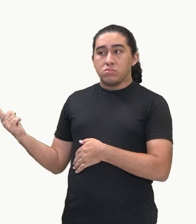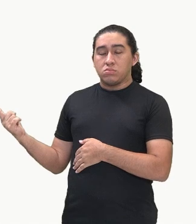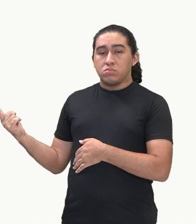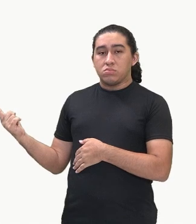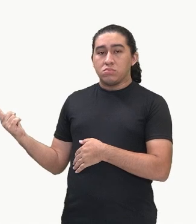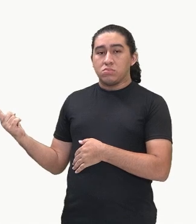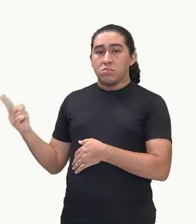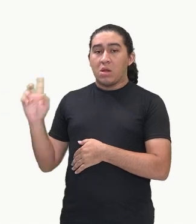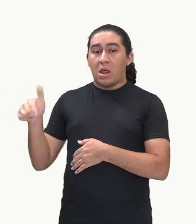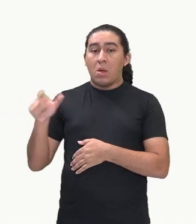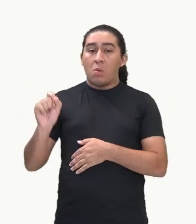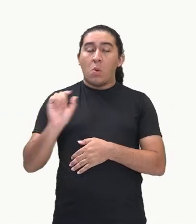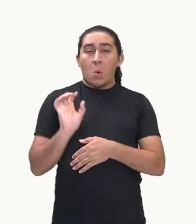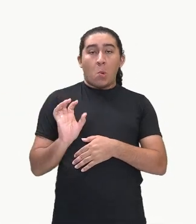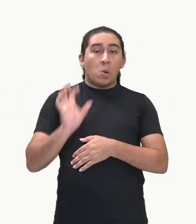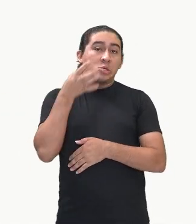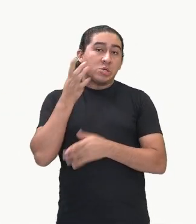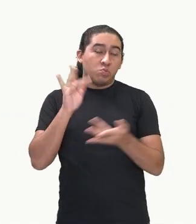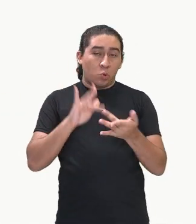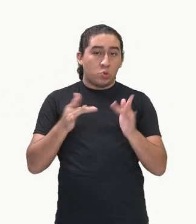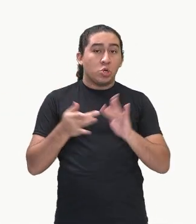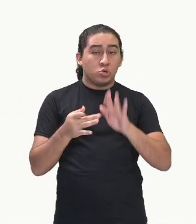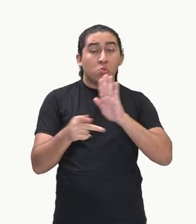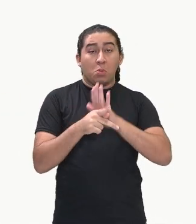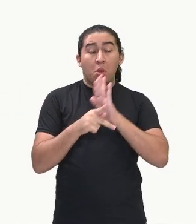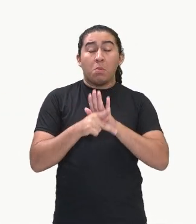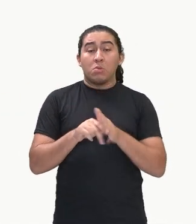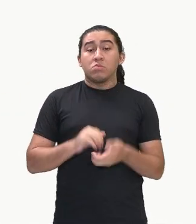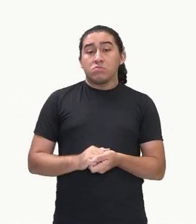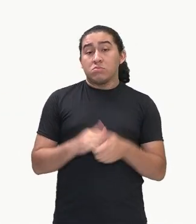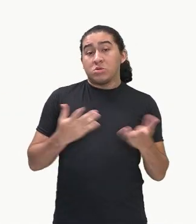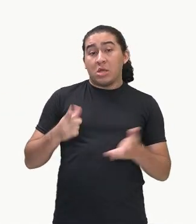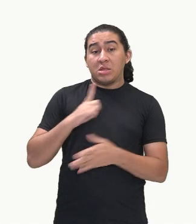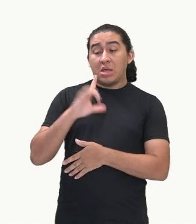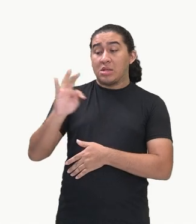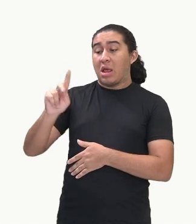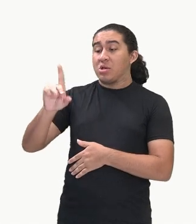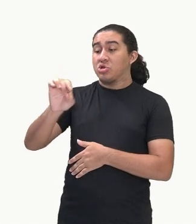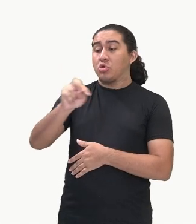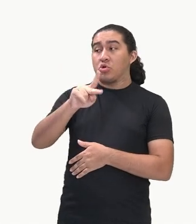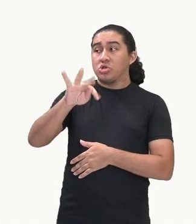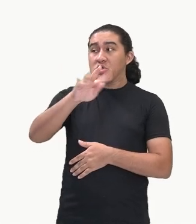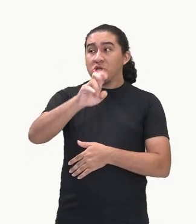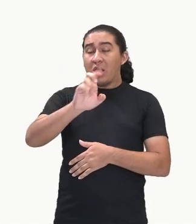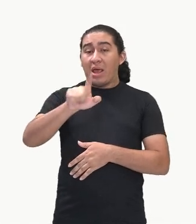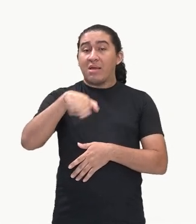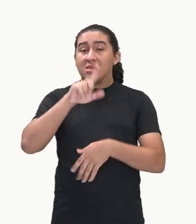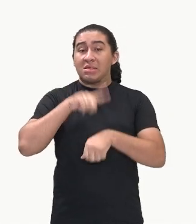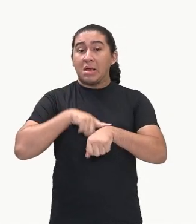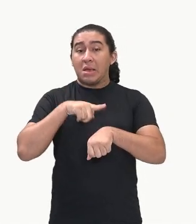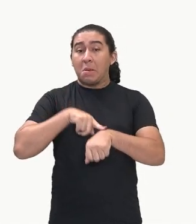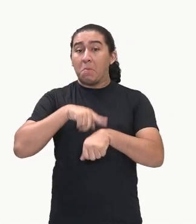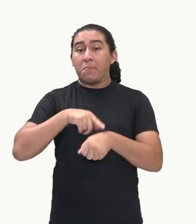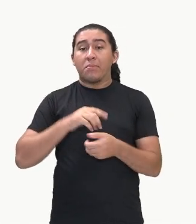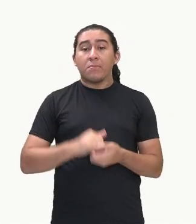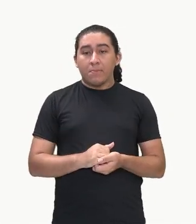uma circunstância, né? Tarde da noite, dá ideia de tempo, né? Então, tarde da